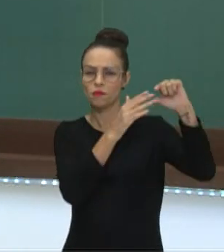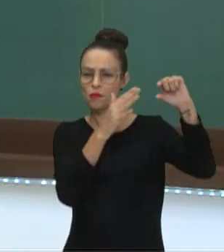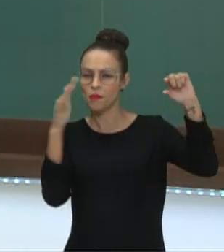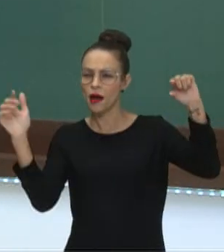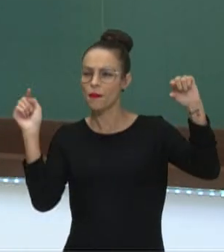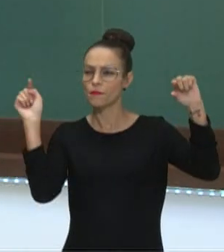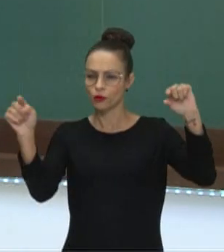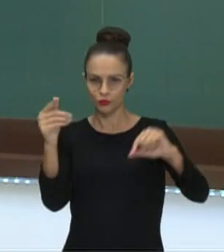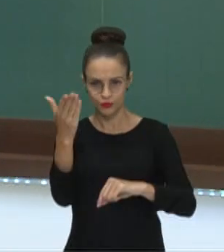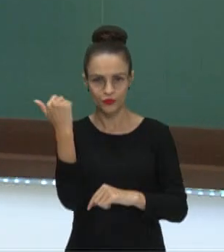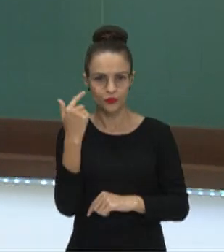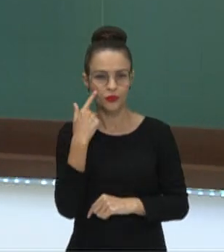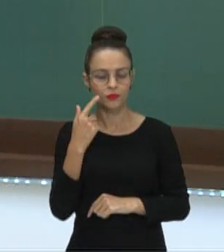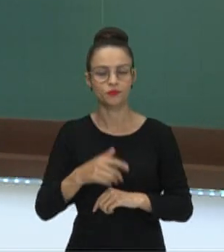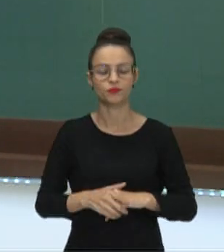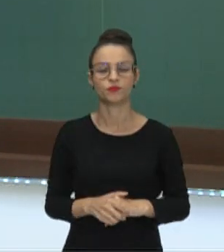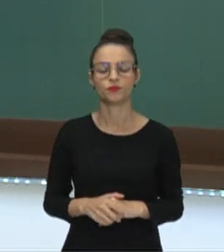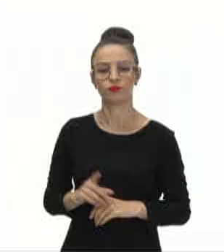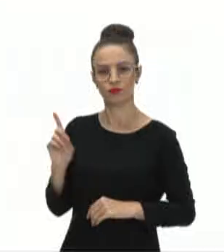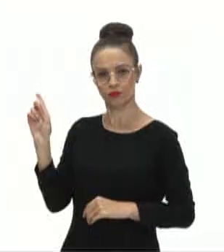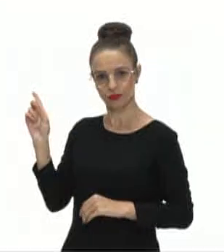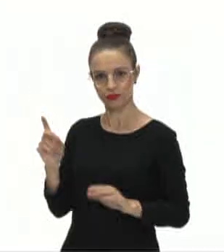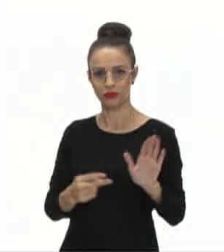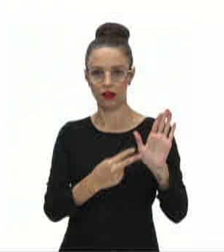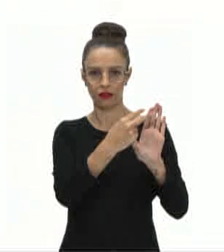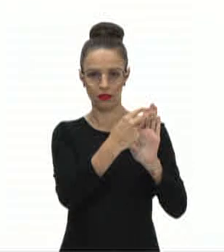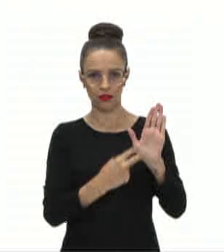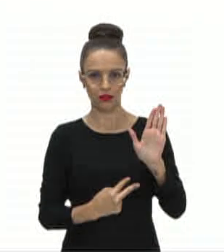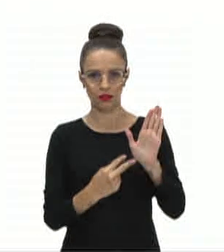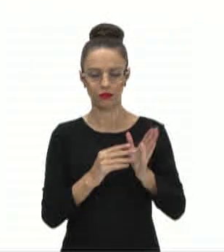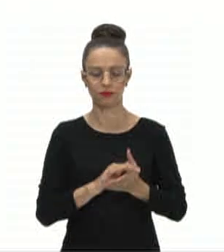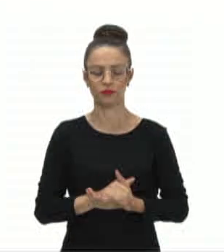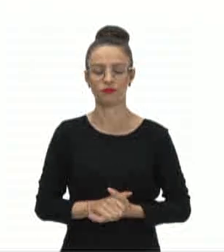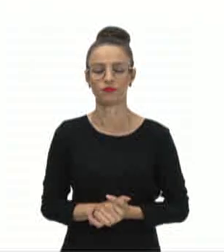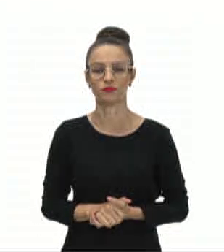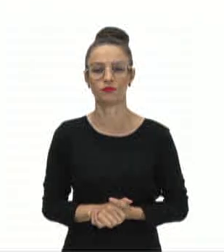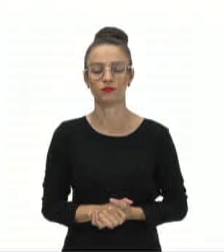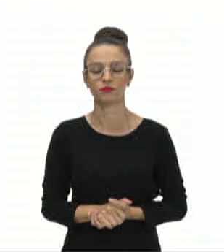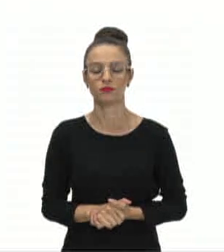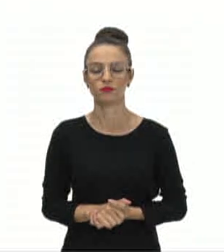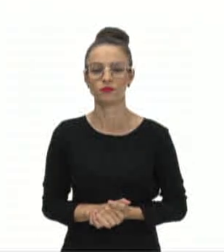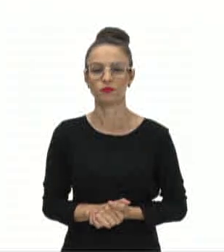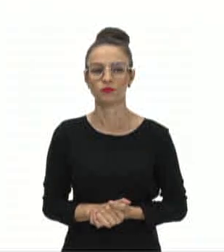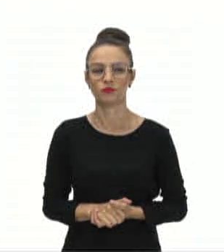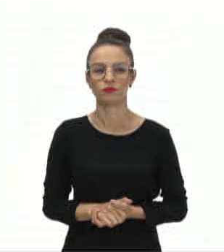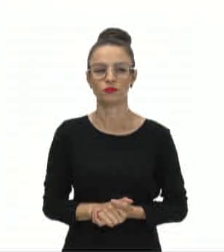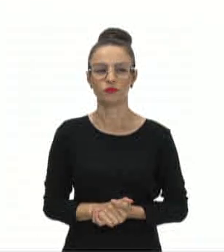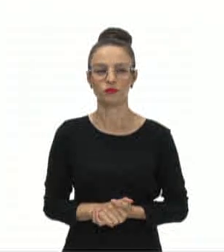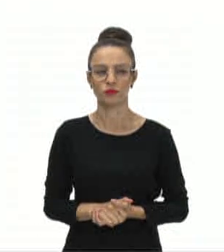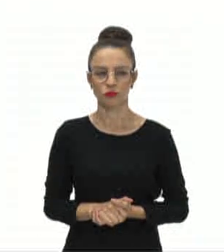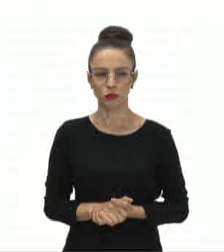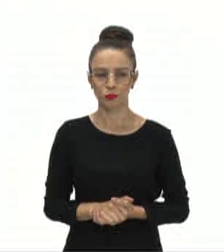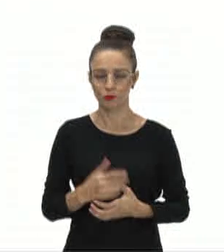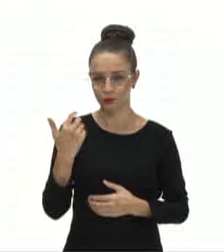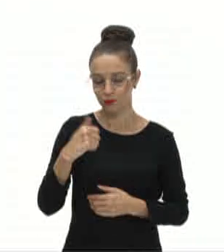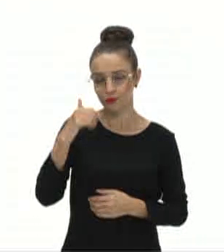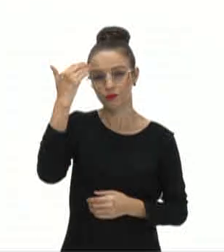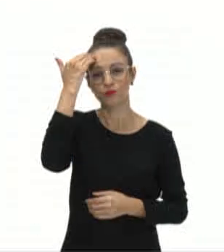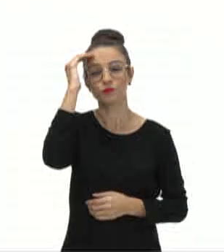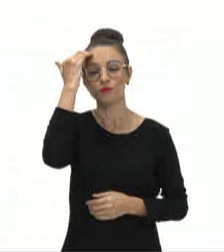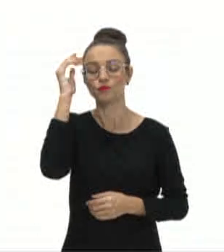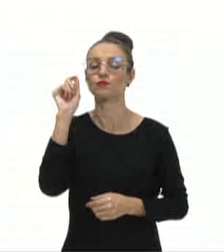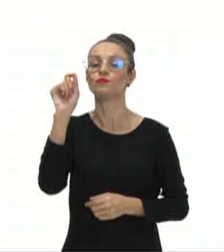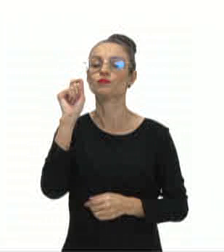ponto. Então, let's go. Primeiro, FAQ, Frequently Asked Questions. Eu preciso entender